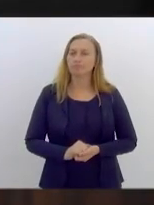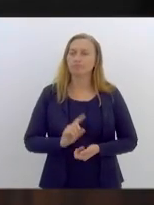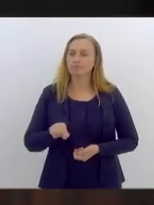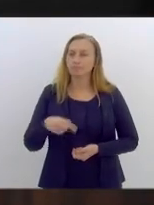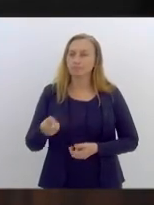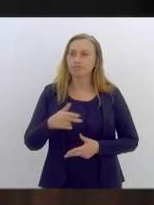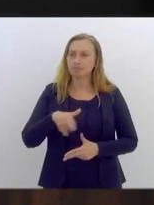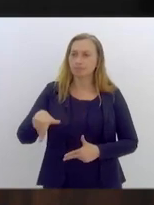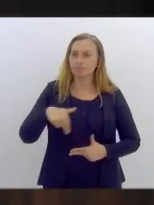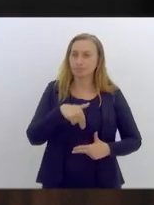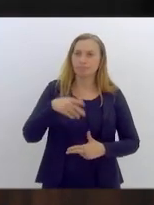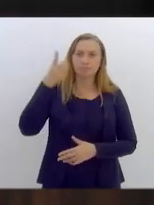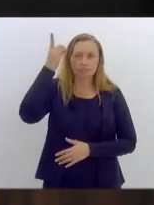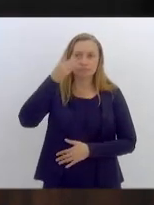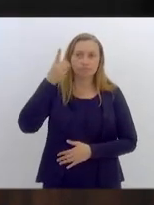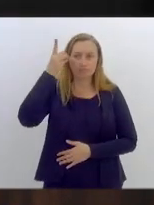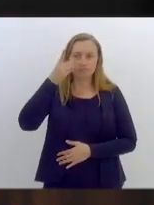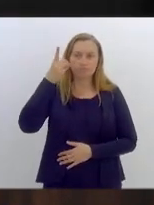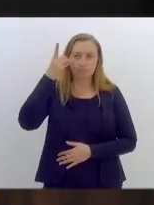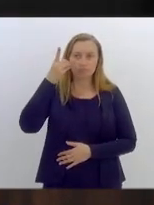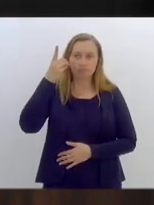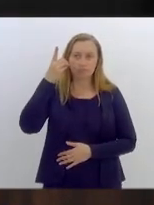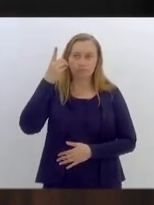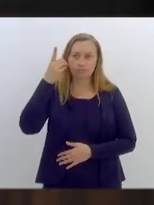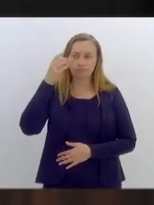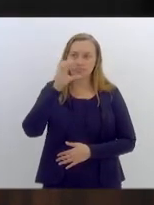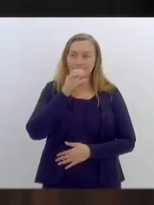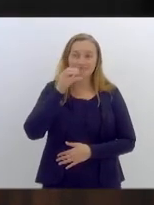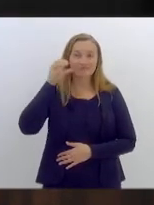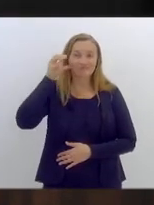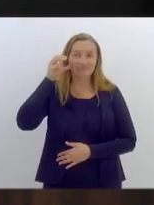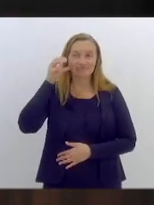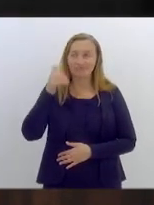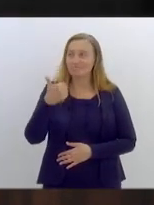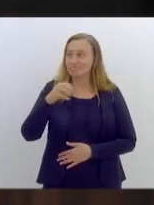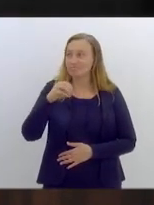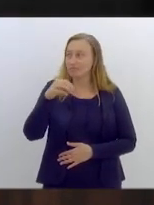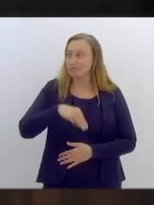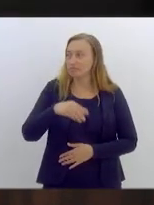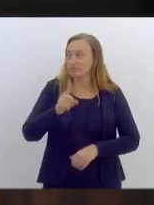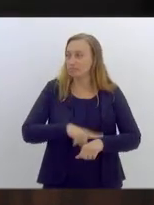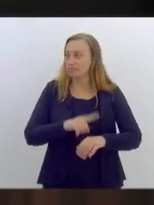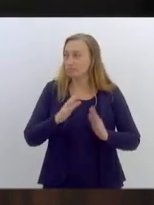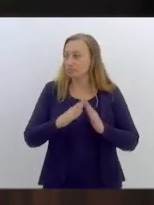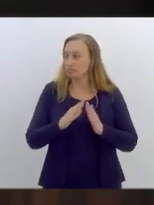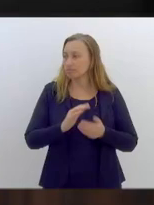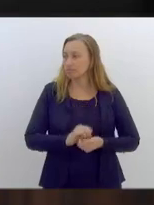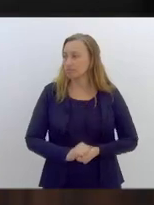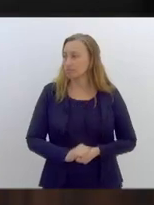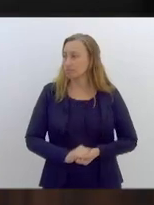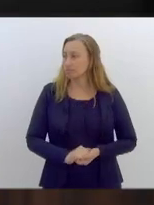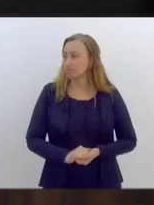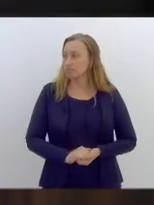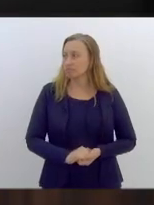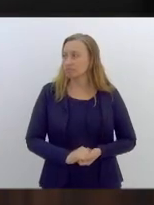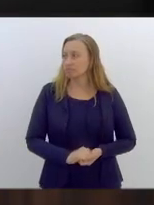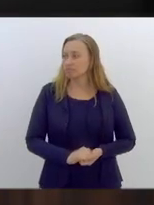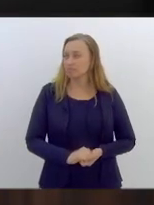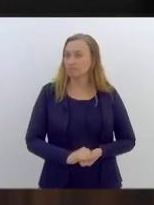Próxima oradora inscrita é a nobre deputada Célia Jordão. Vossa Excelência dispõe de 10 minutos no tempo regimental.